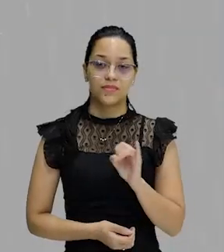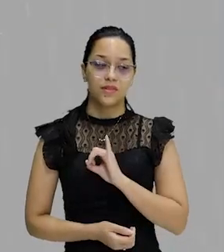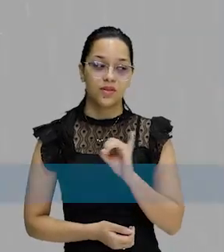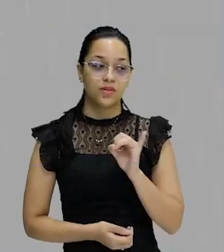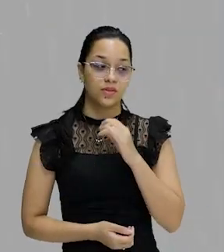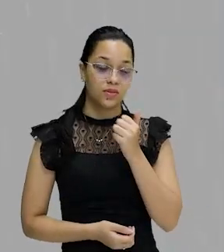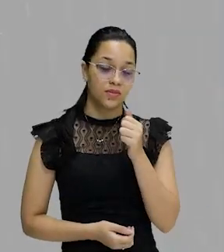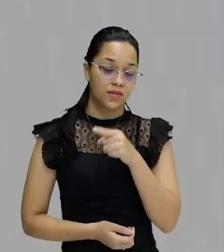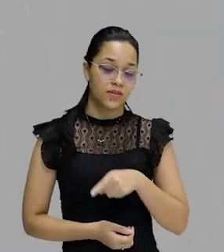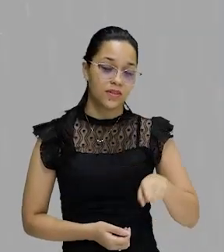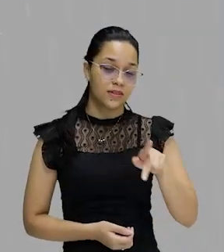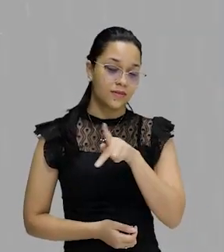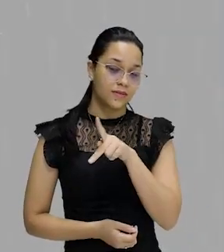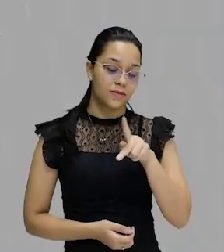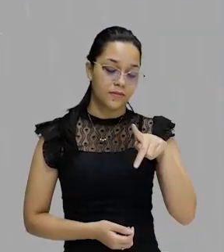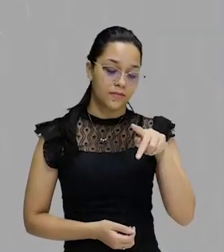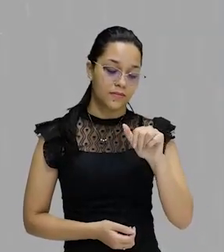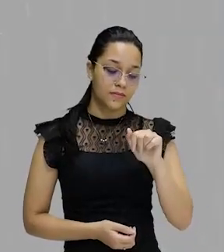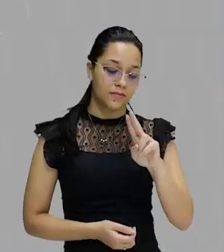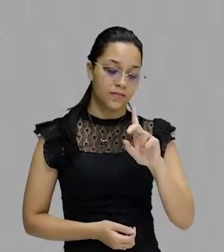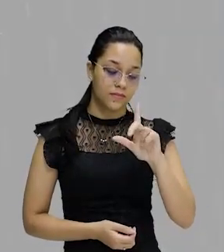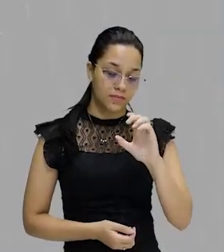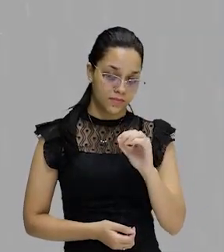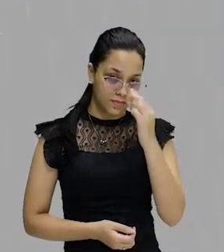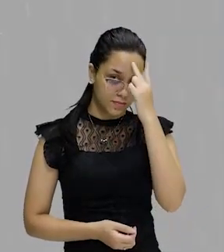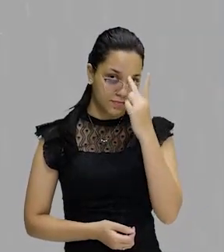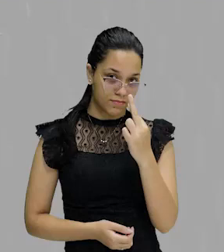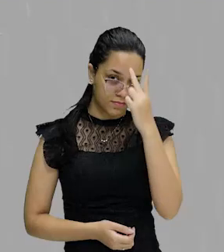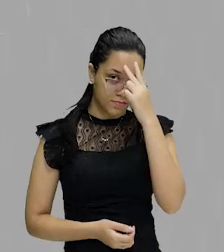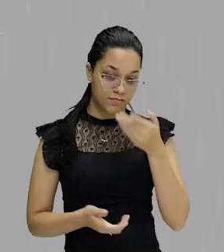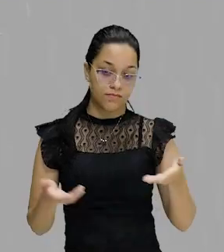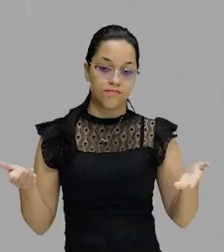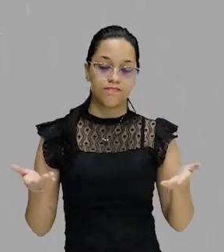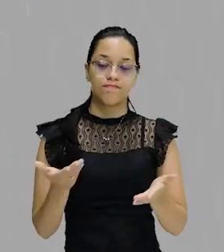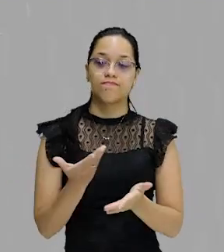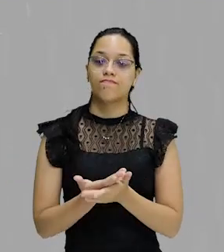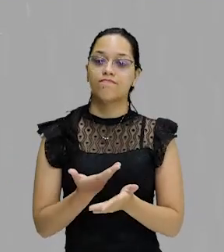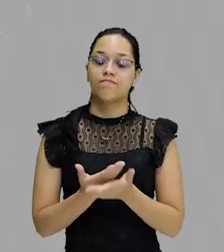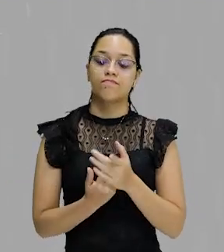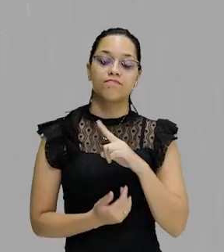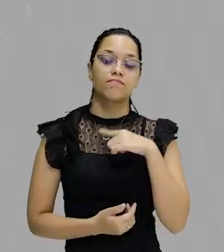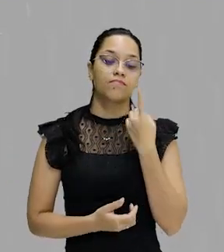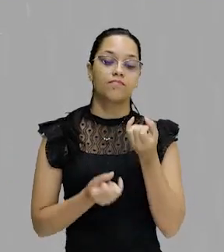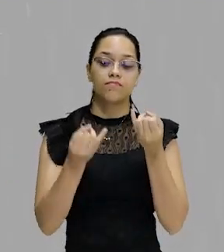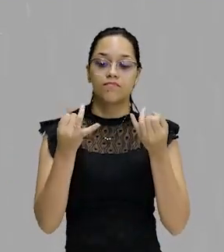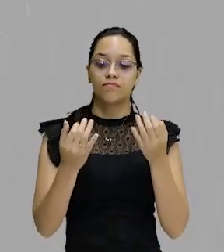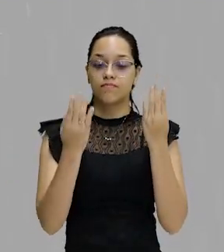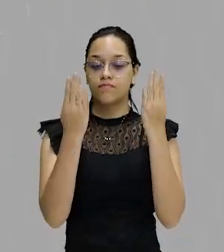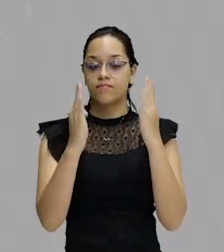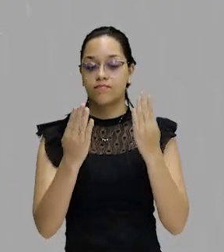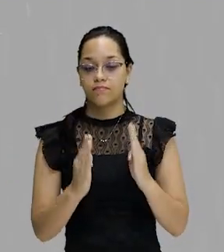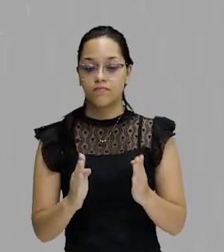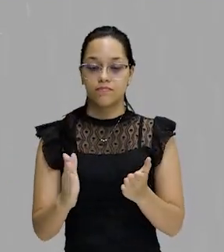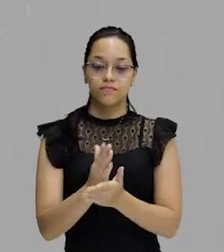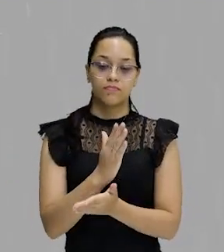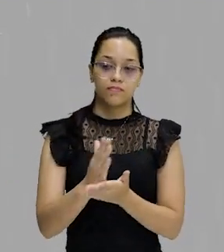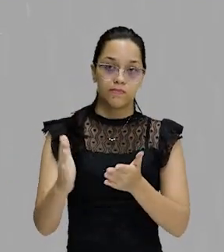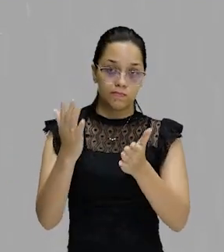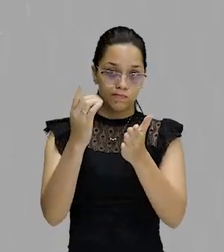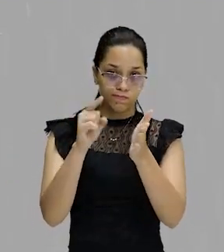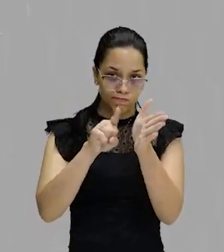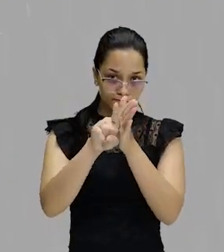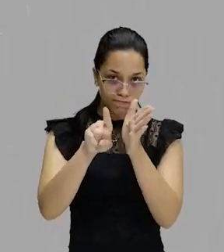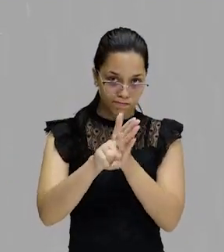E aí, pessoal, tudo bem? Professor Paulo Gereba de História. Nossa aula de hoje, nós iremos analisar alguns